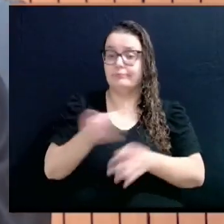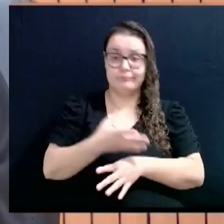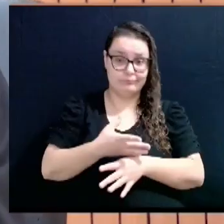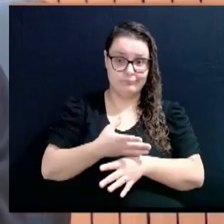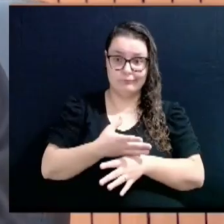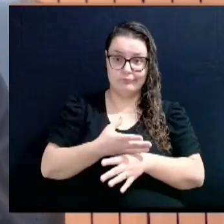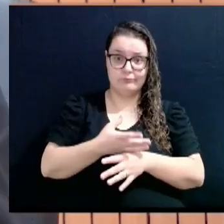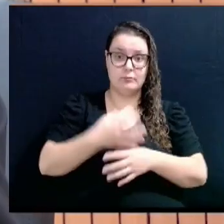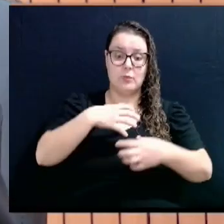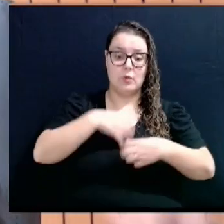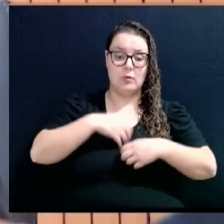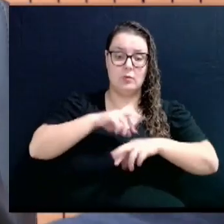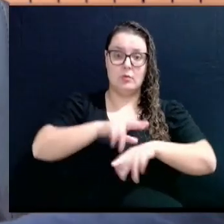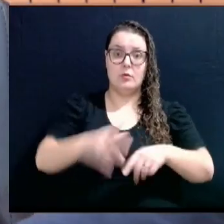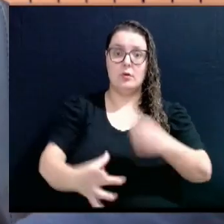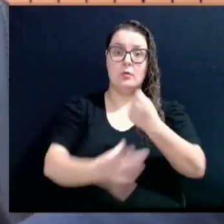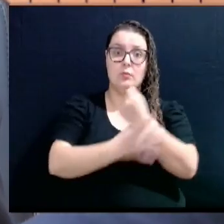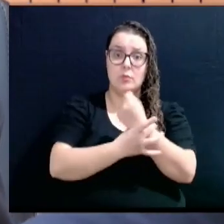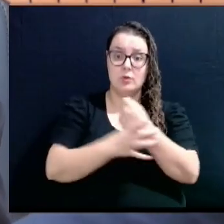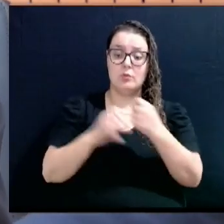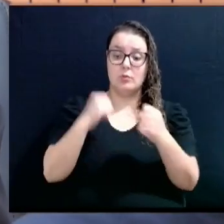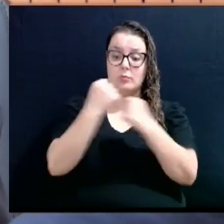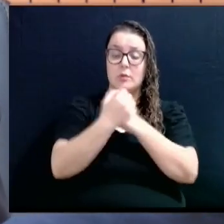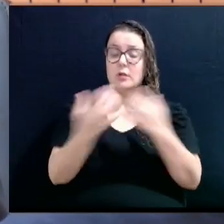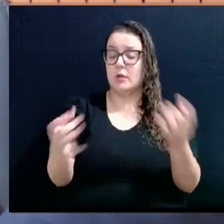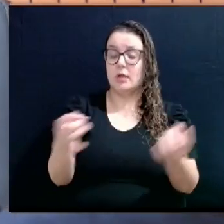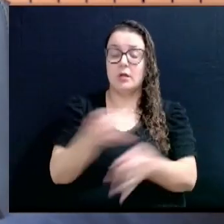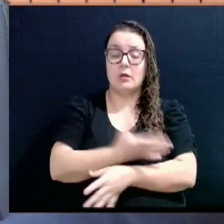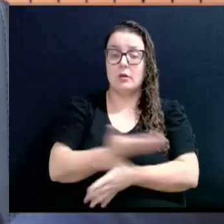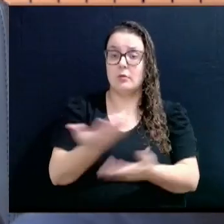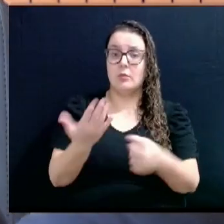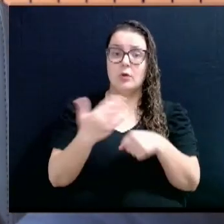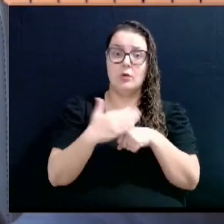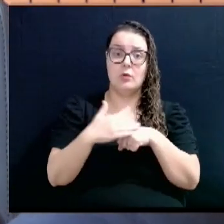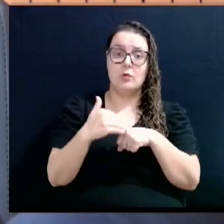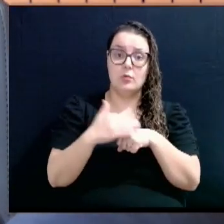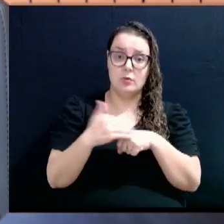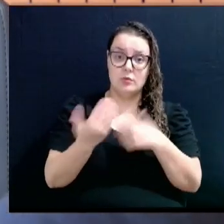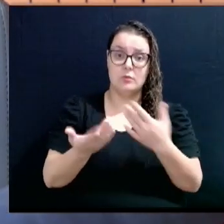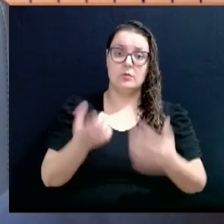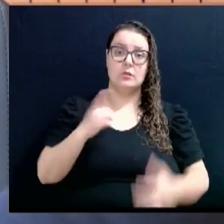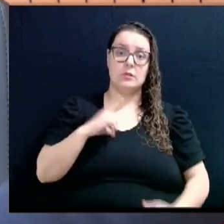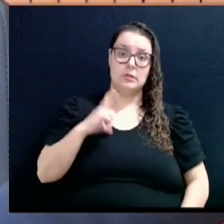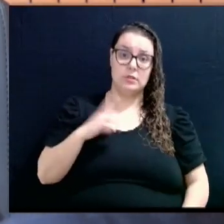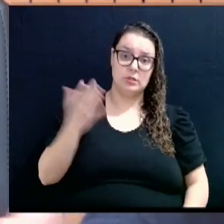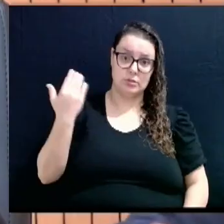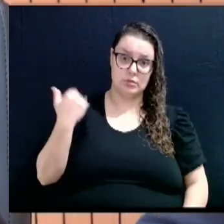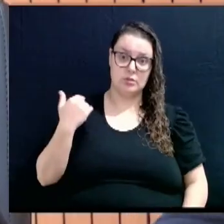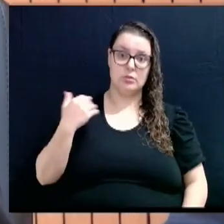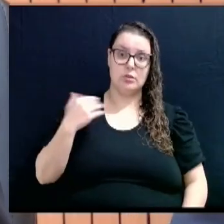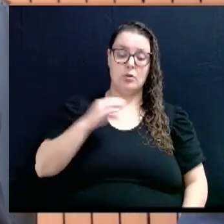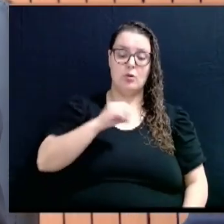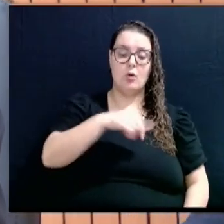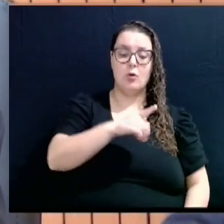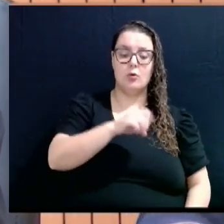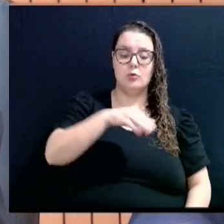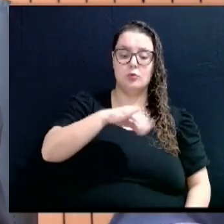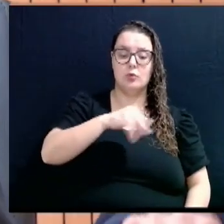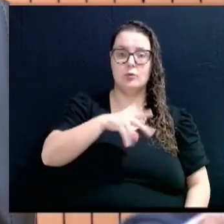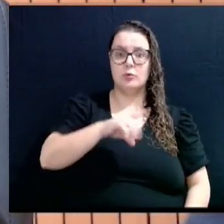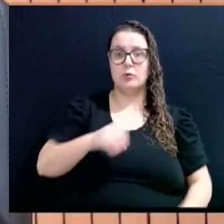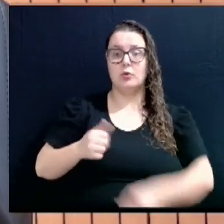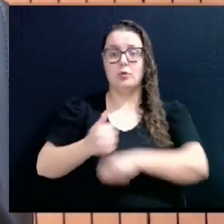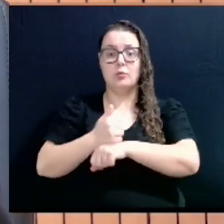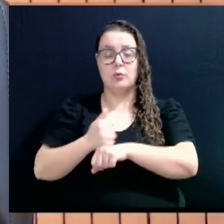aquela segurança, com aquela proteção, com aquele carinho que existia entre condômino e profissional, entre